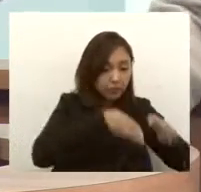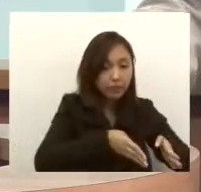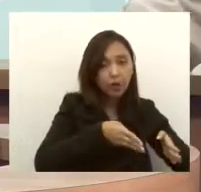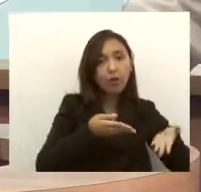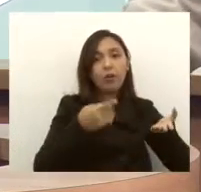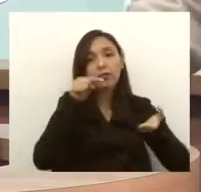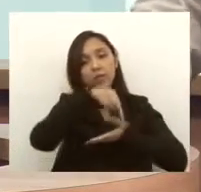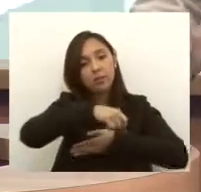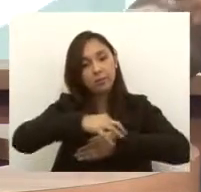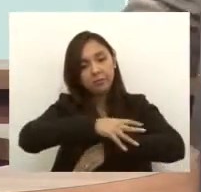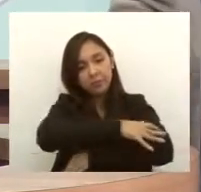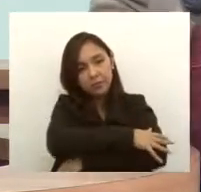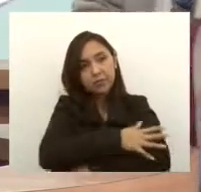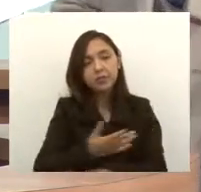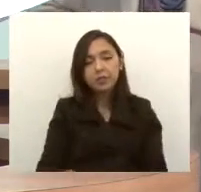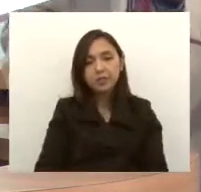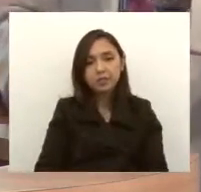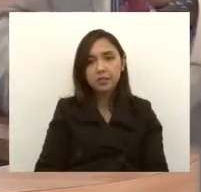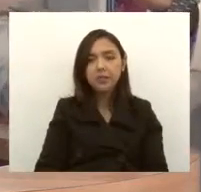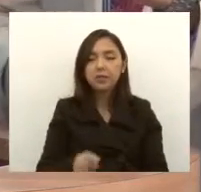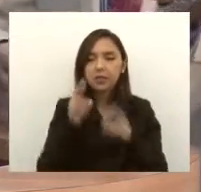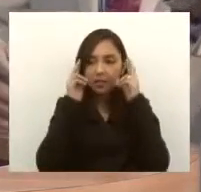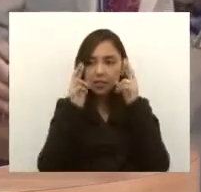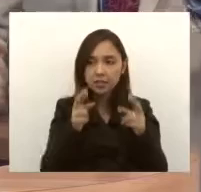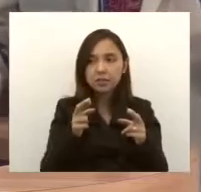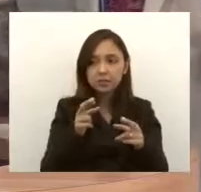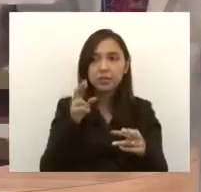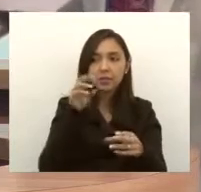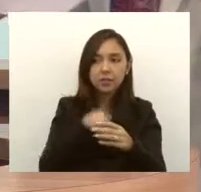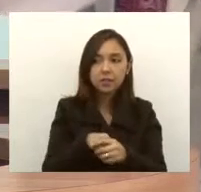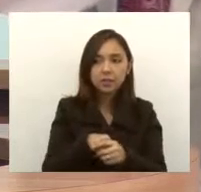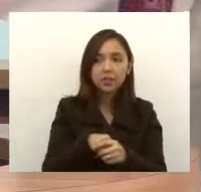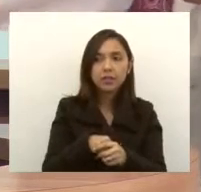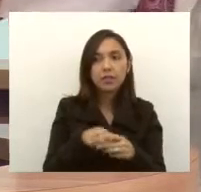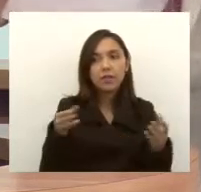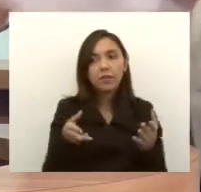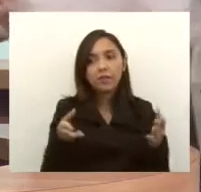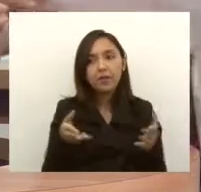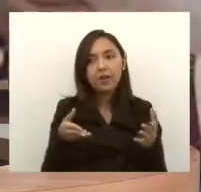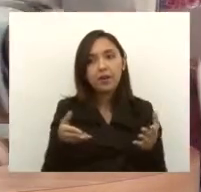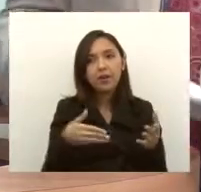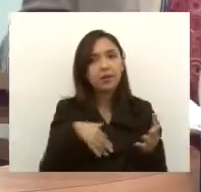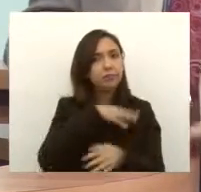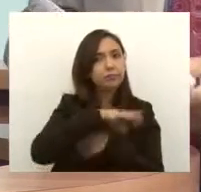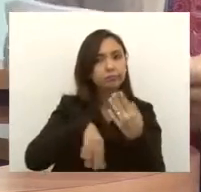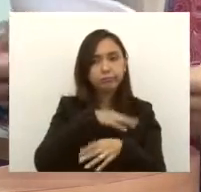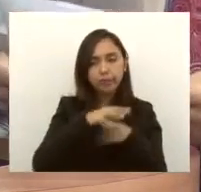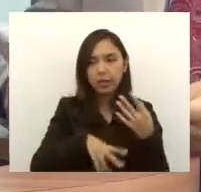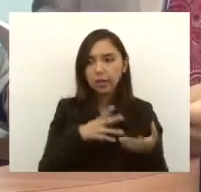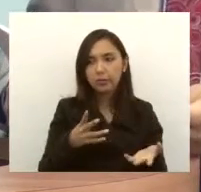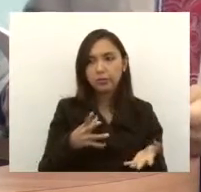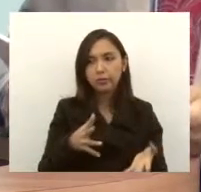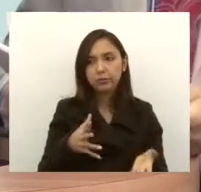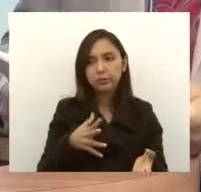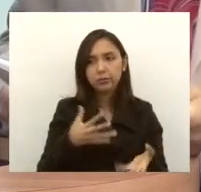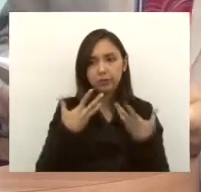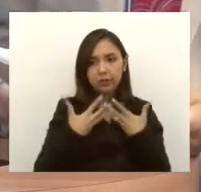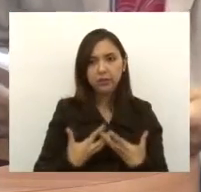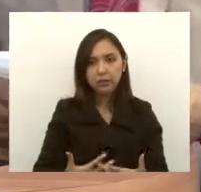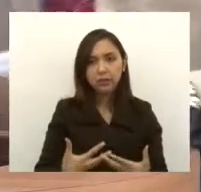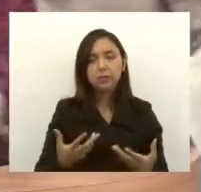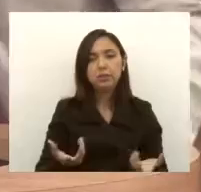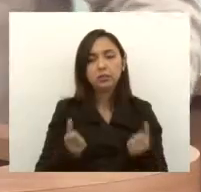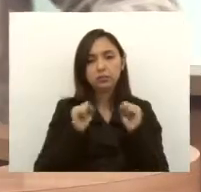da pavimentação e vamos respeitar o regimento. Agora, essa salada, o povo já cansou. Tenho dito,